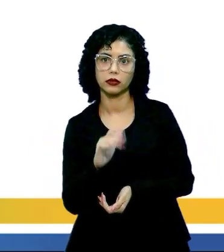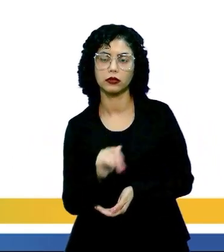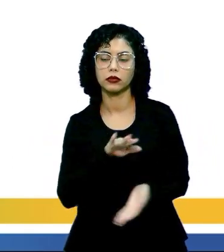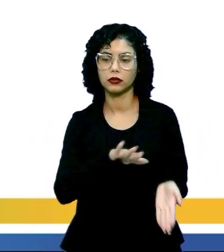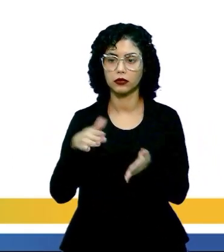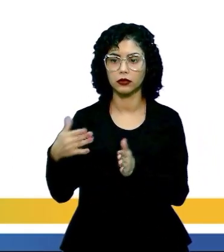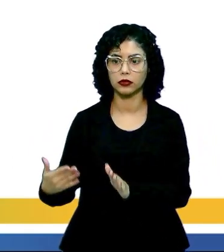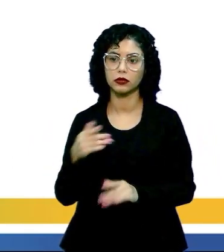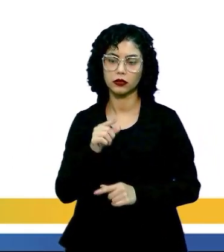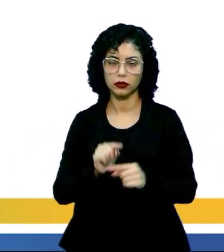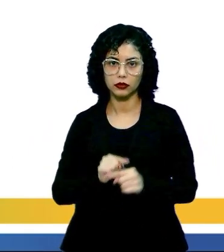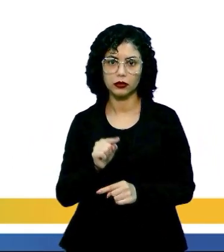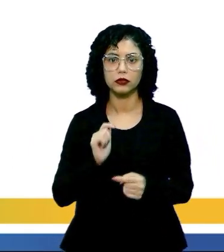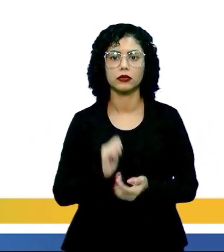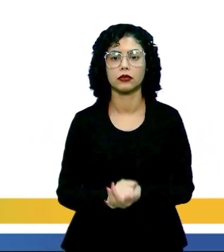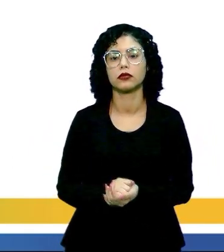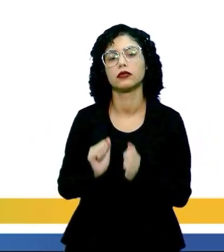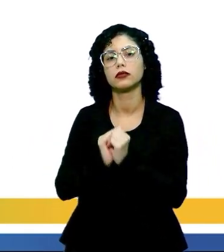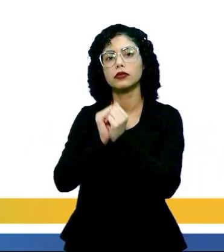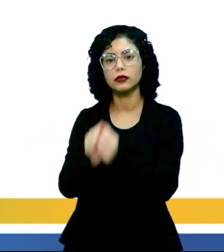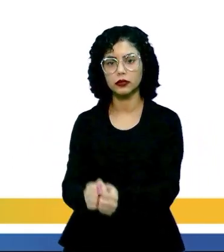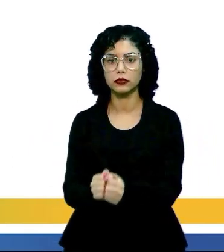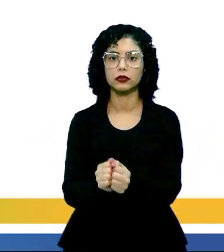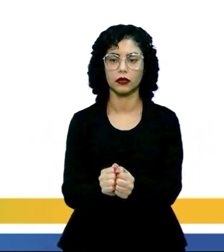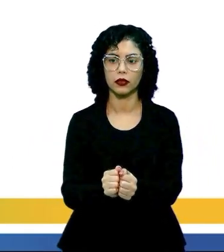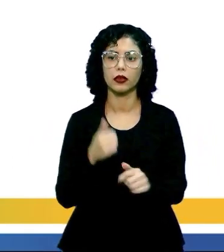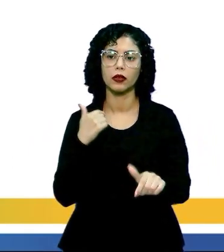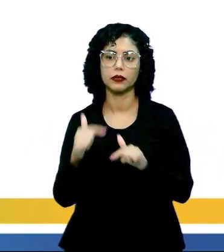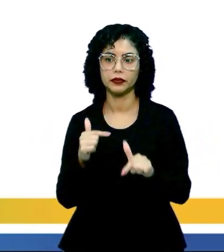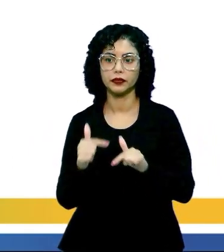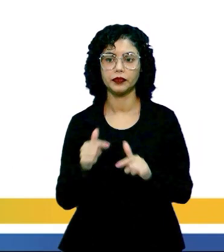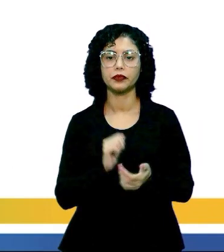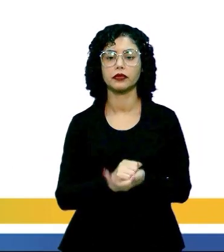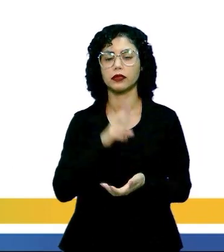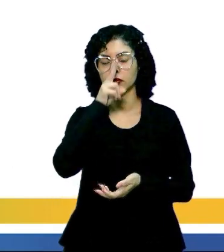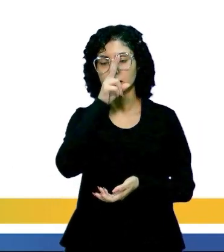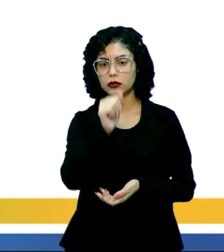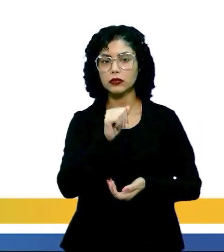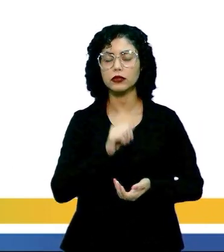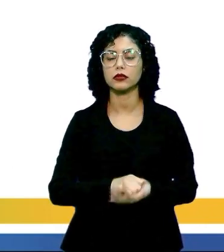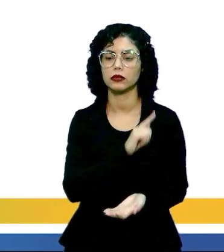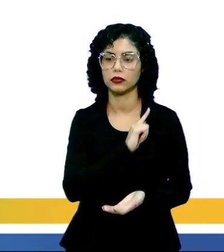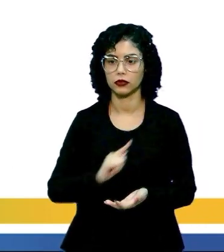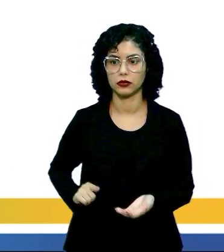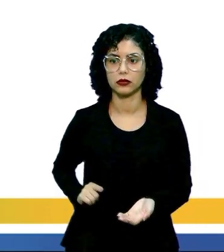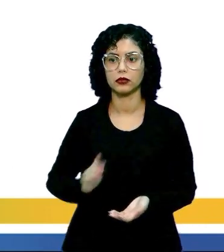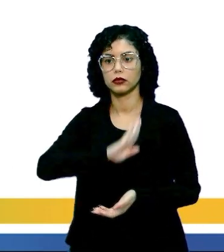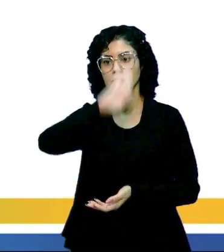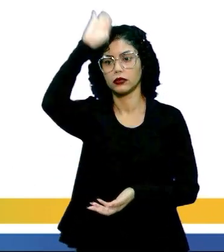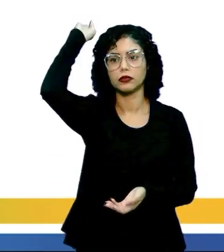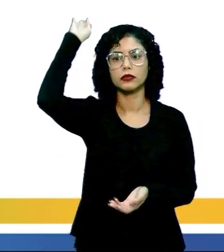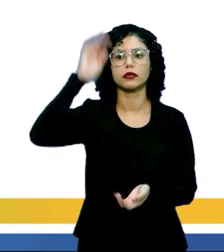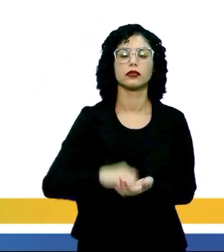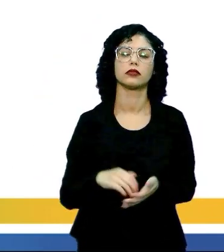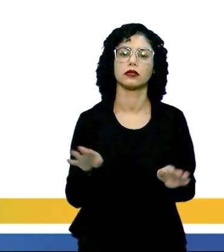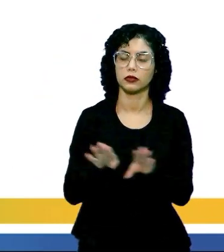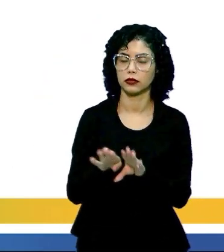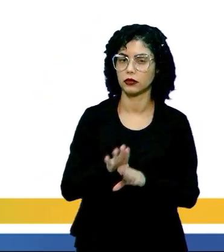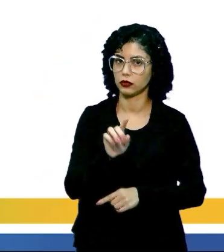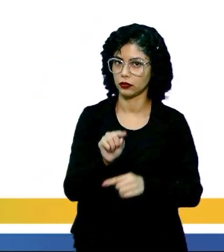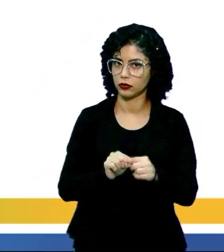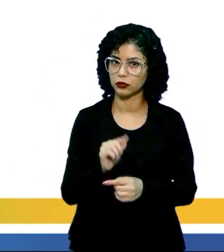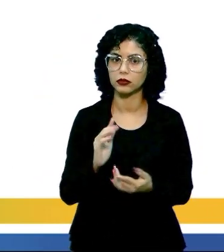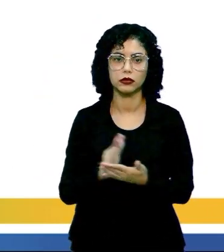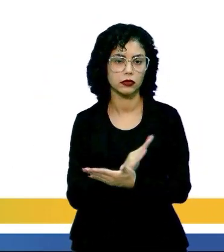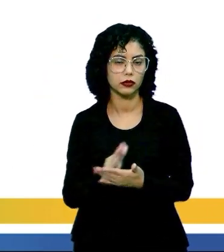que ele dividido junto com o exército, esse poder de governar Roma, através da república, eles vão dividir